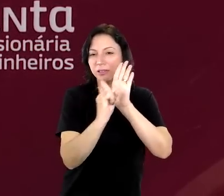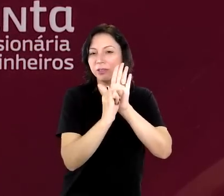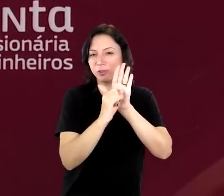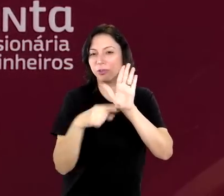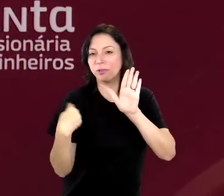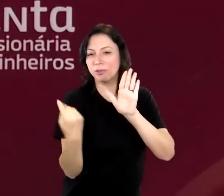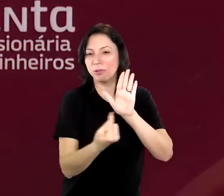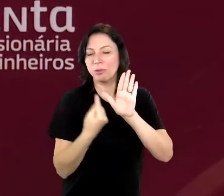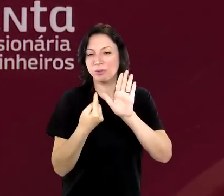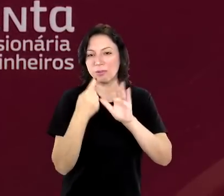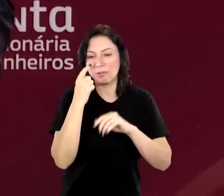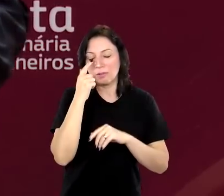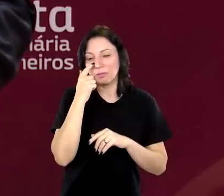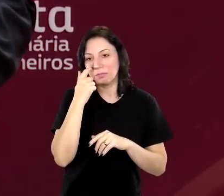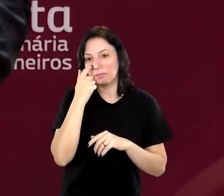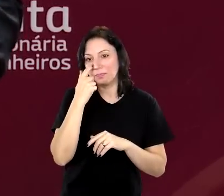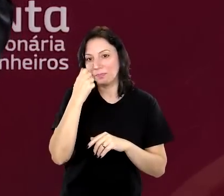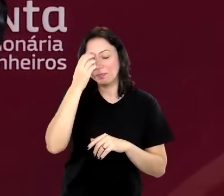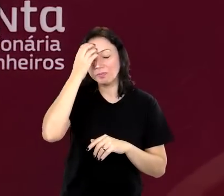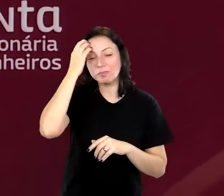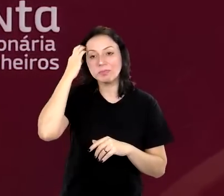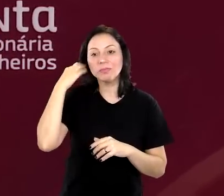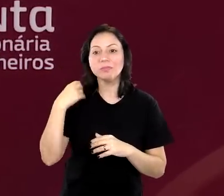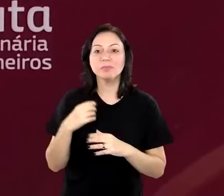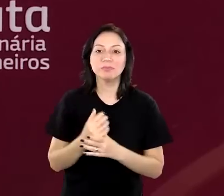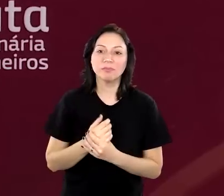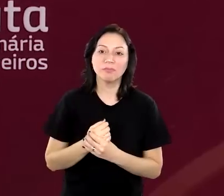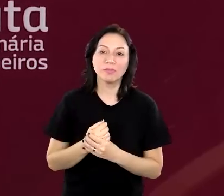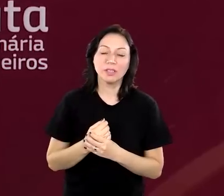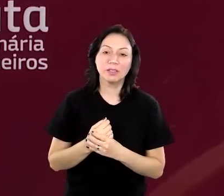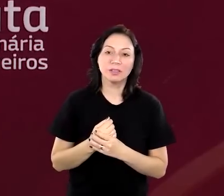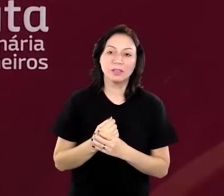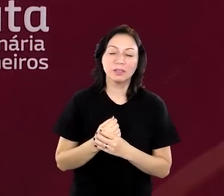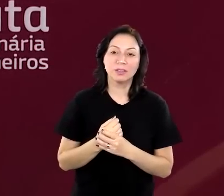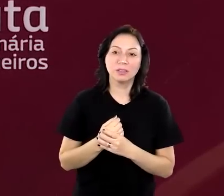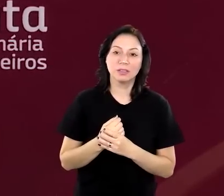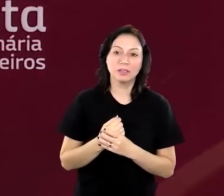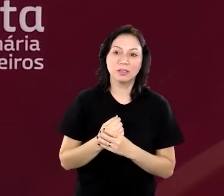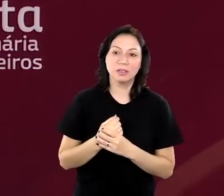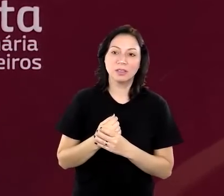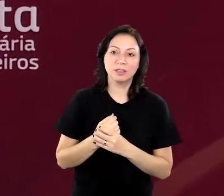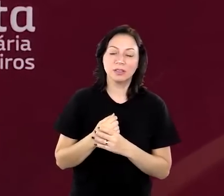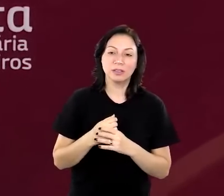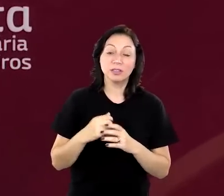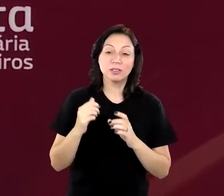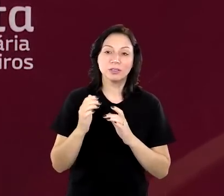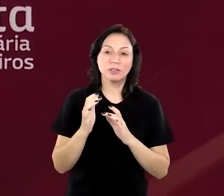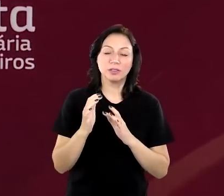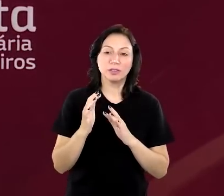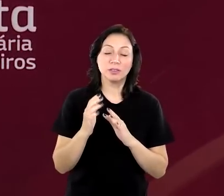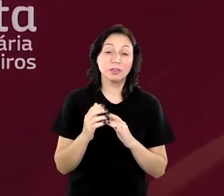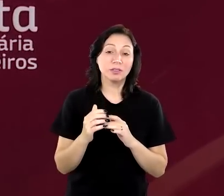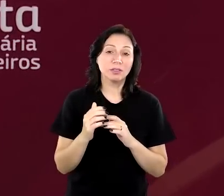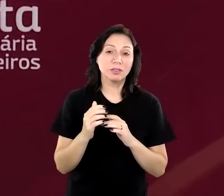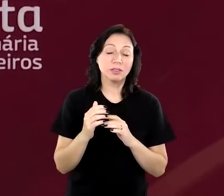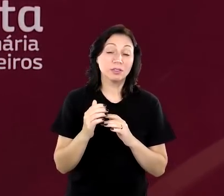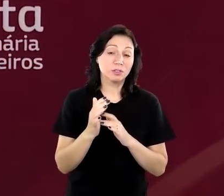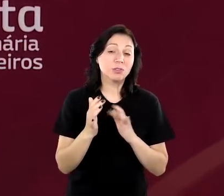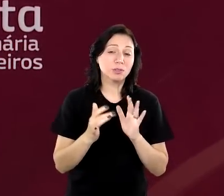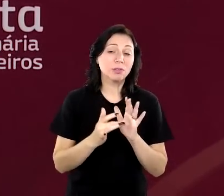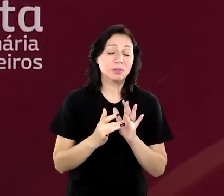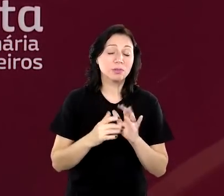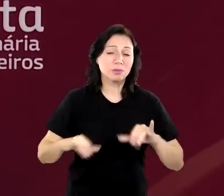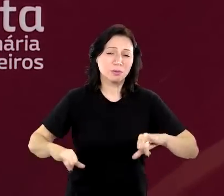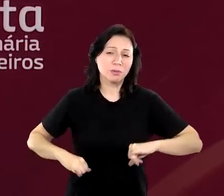Foi assim com Jesus. Foi assim com todos aqueles que receberam de Deus